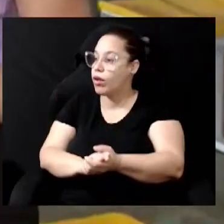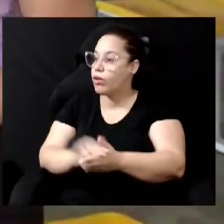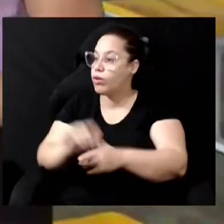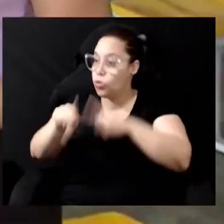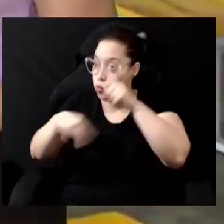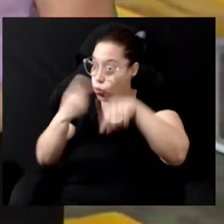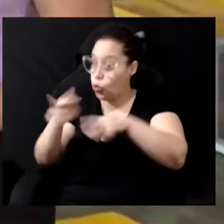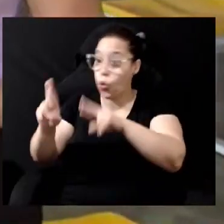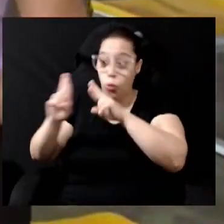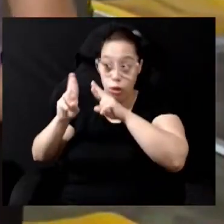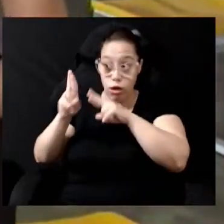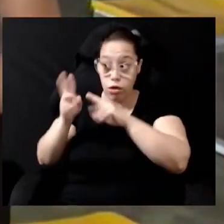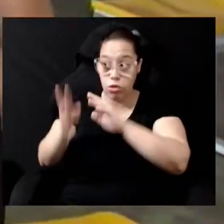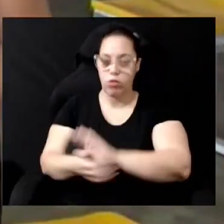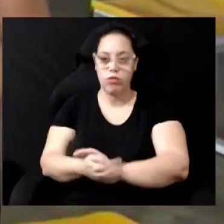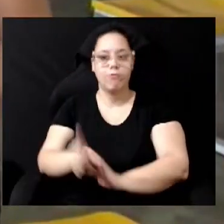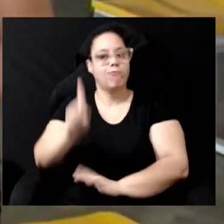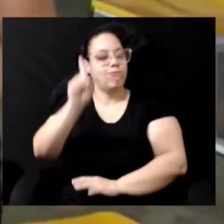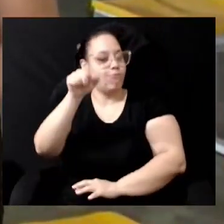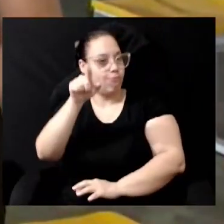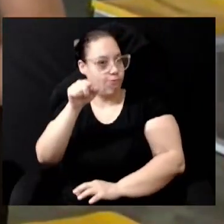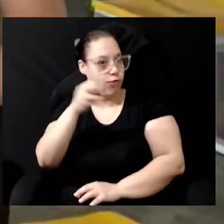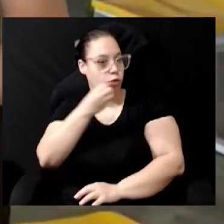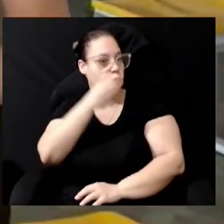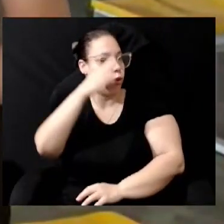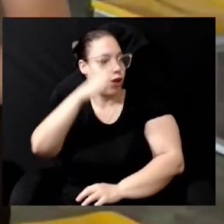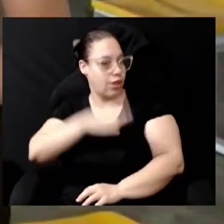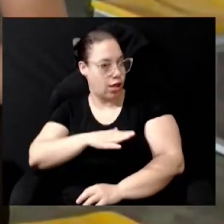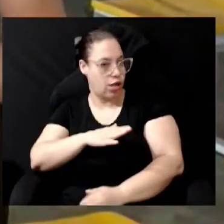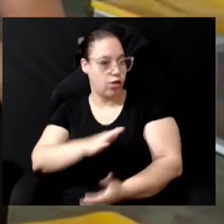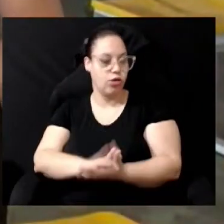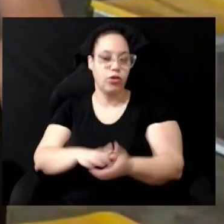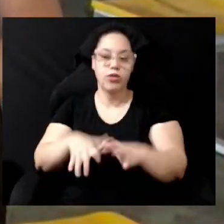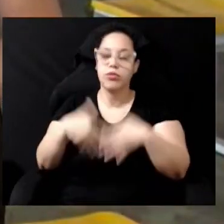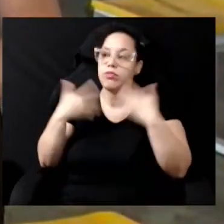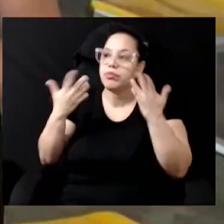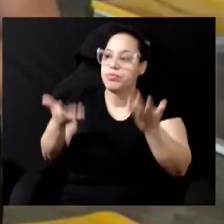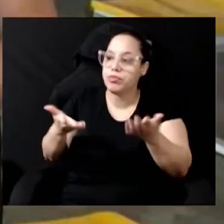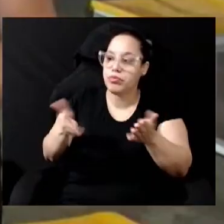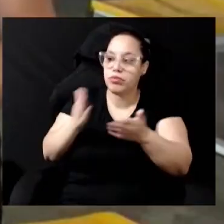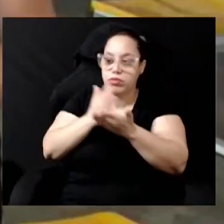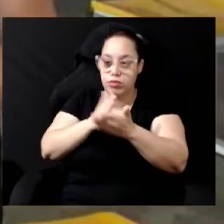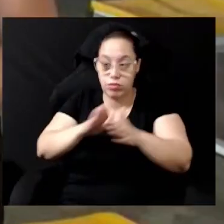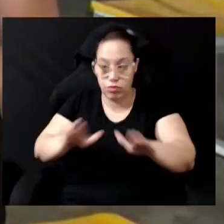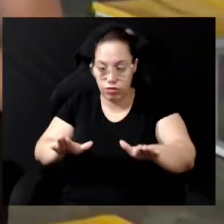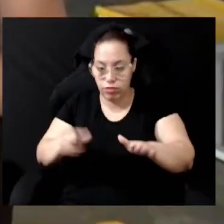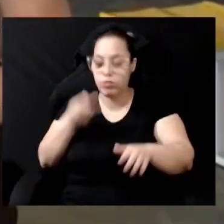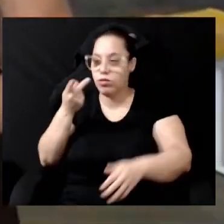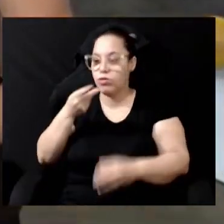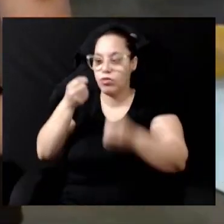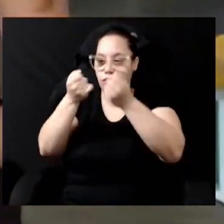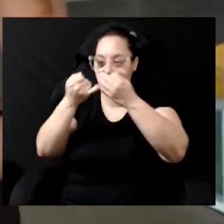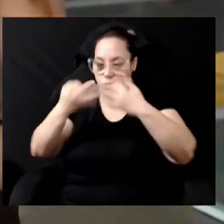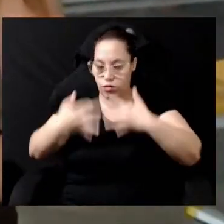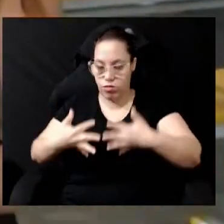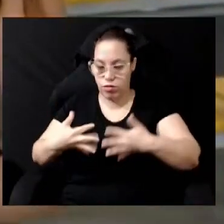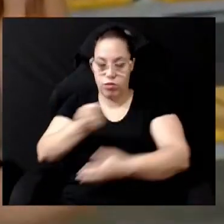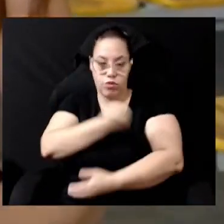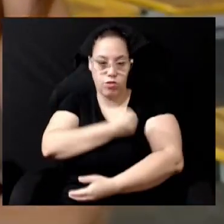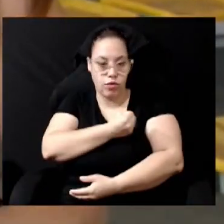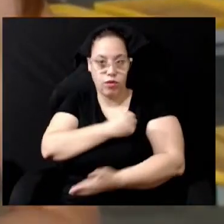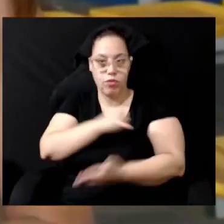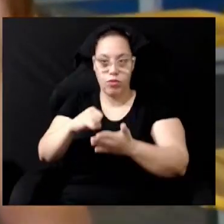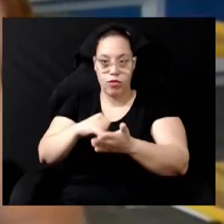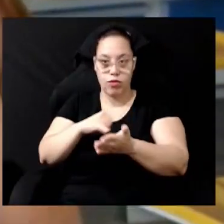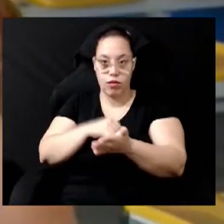expectativas? Isso, boa tarde. Então, a gente já encerrou, né, como ela já explicou, o número de vagas para cães. Agora